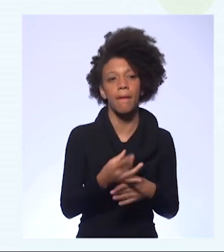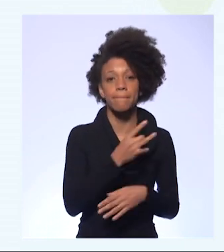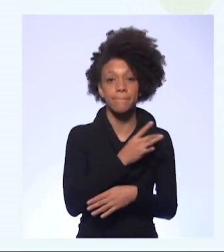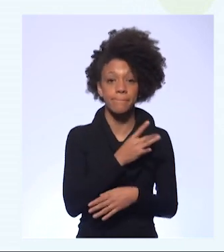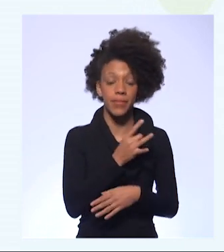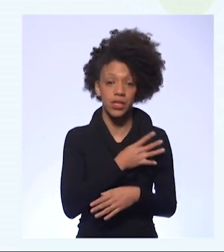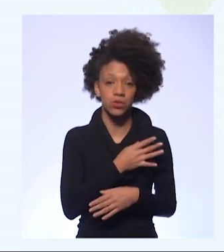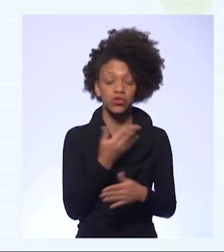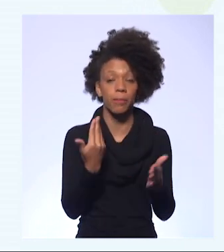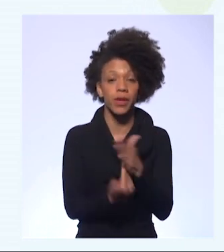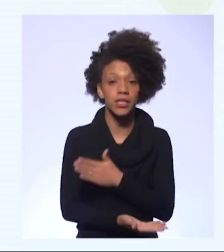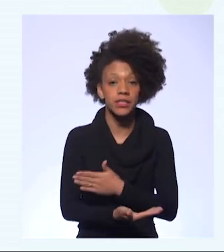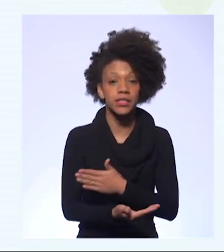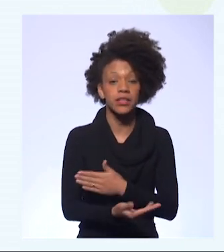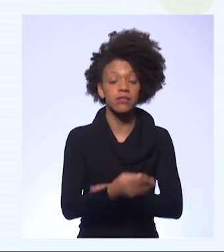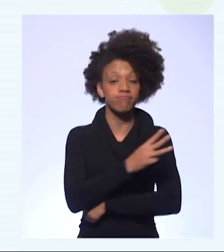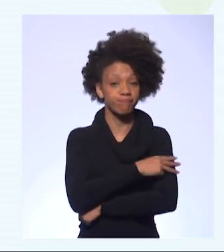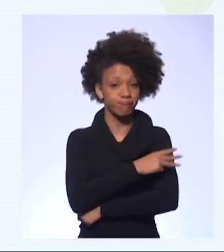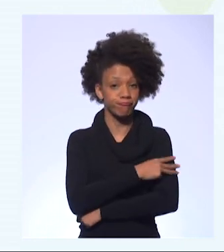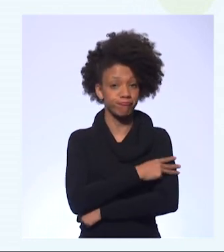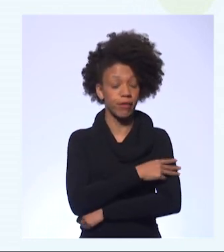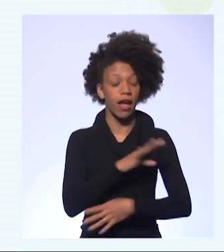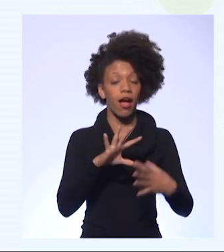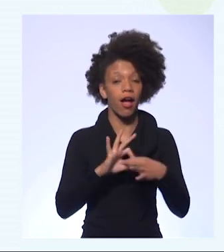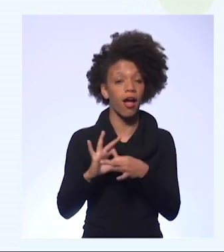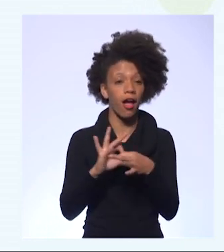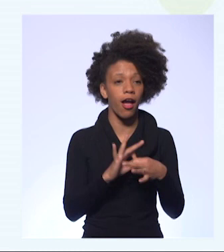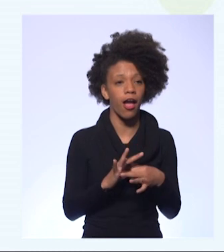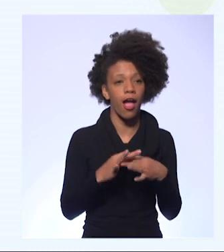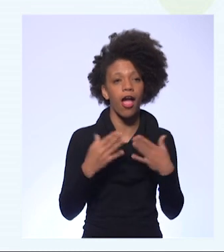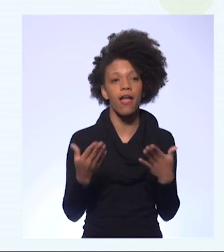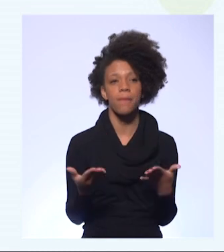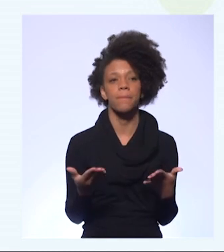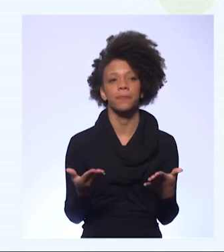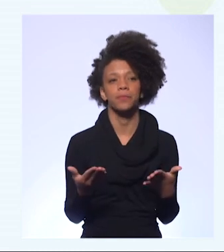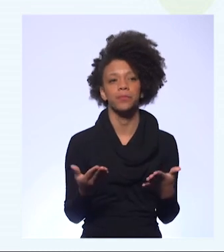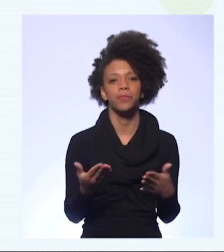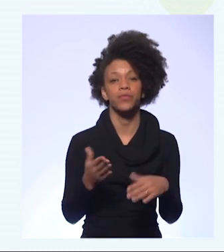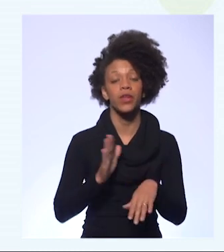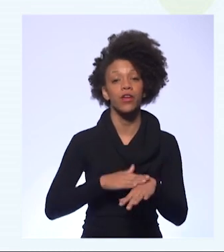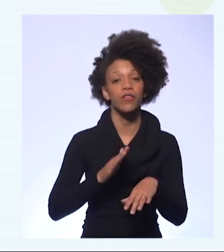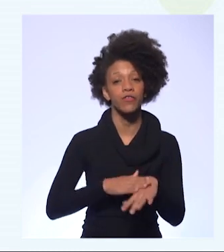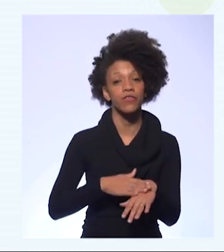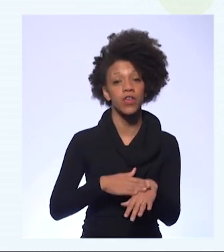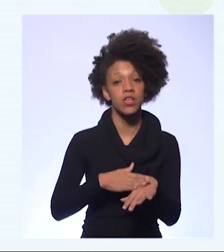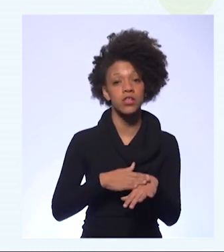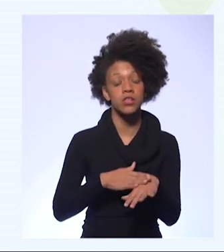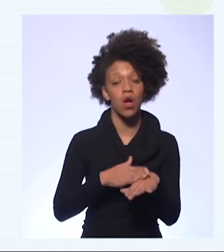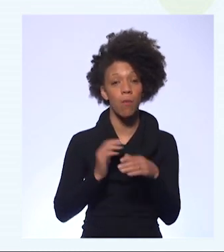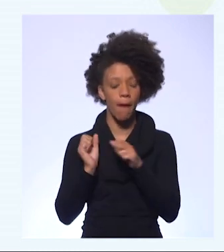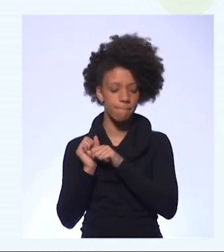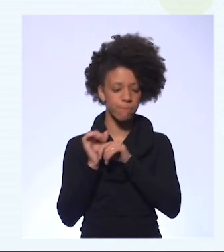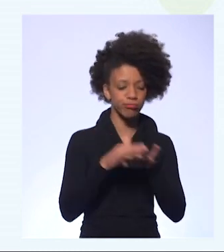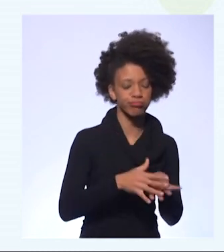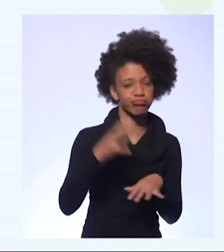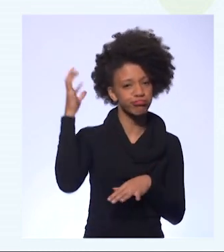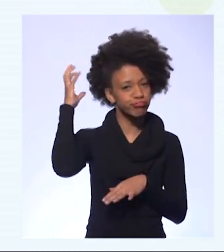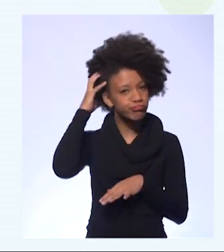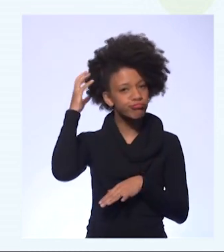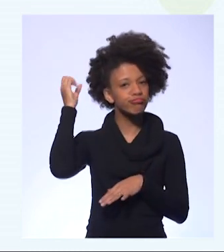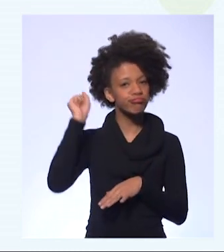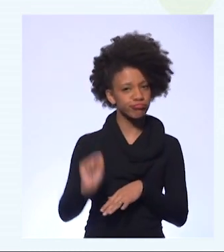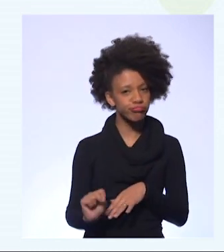em seria ele perderam Aliados ou para perder o aliado ele é fez lançou mais razão no Mato Grosso